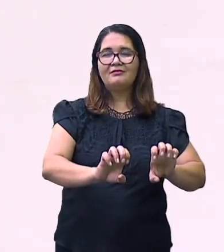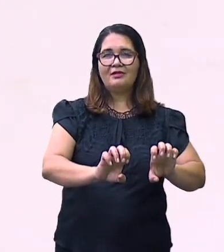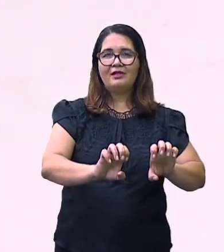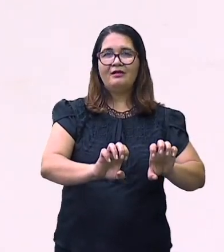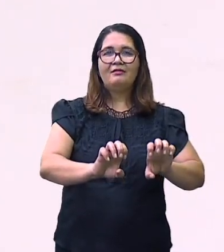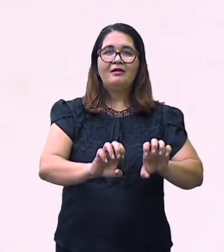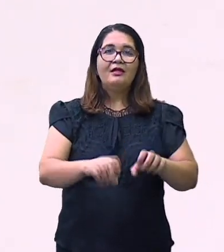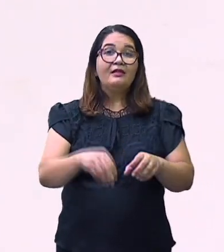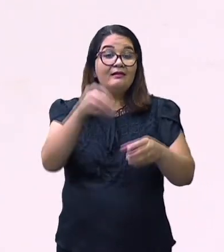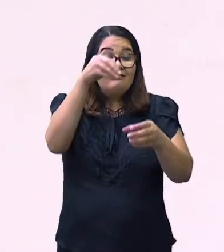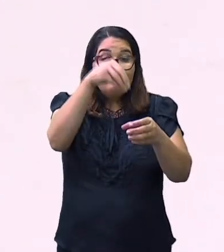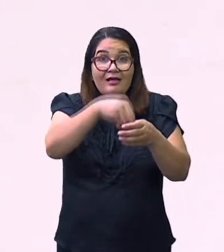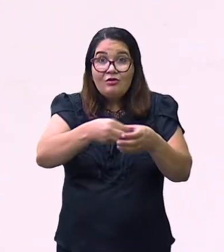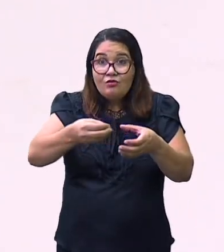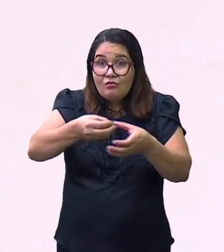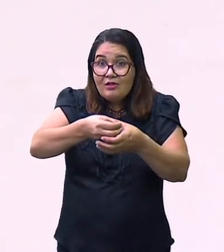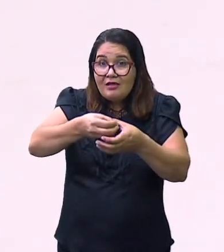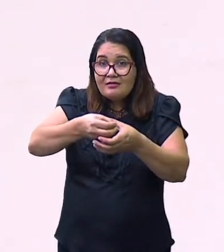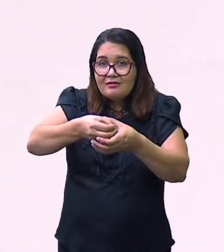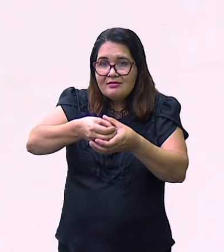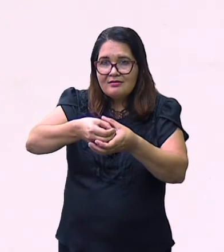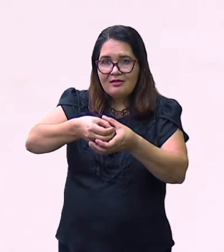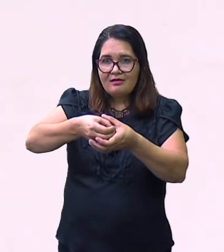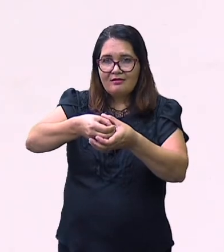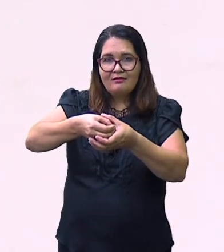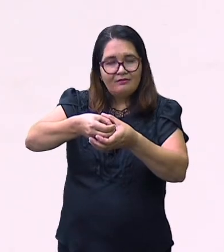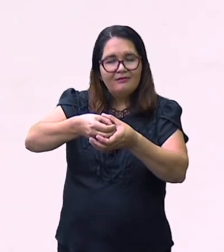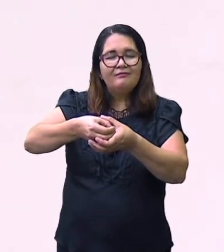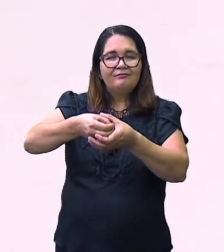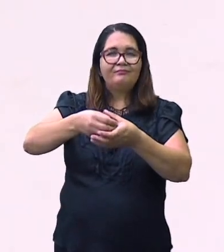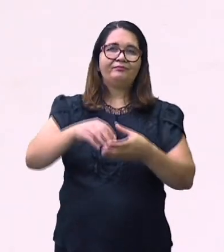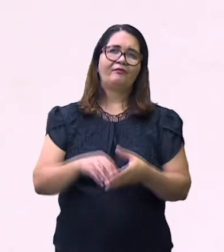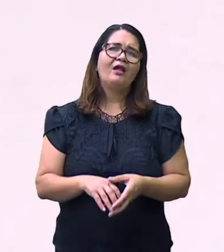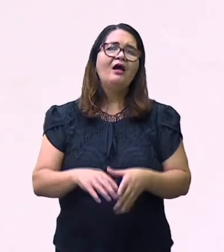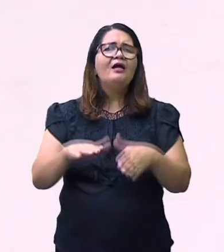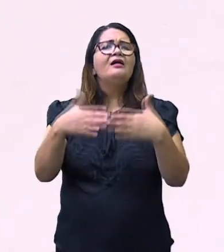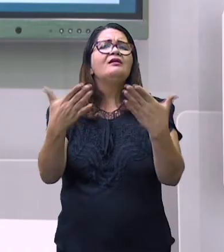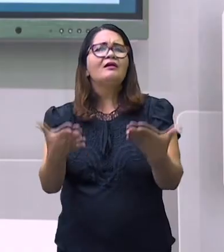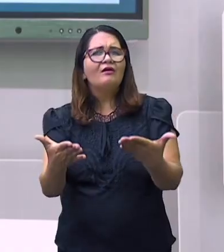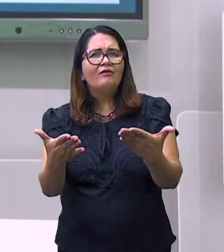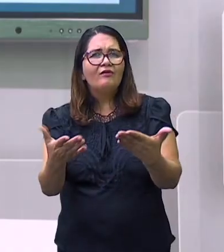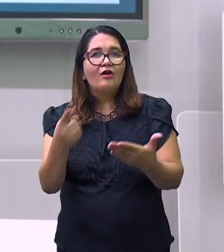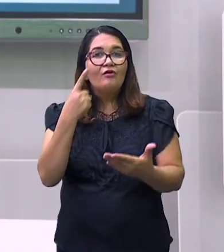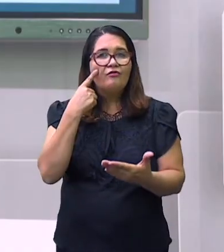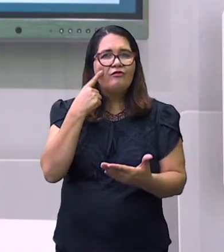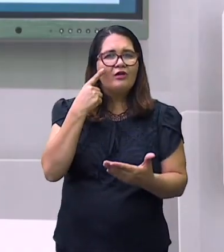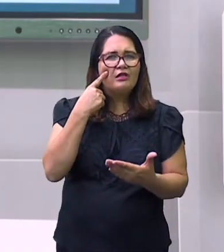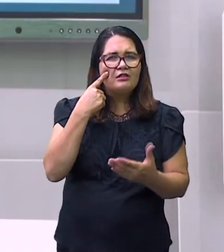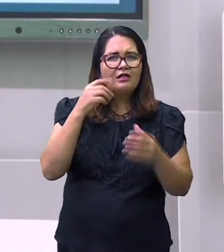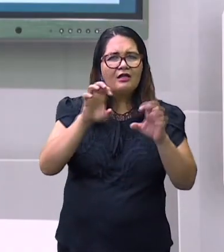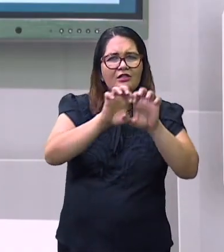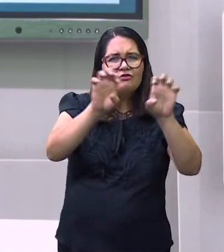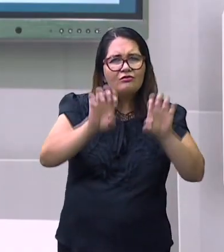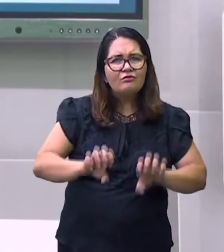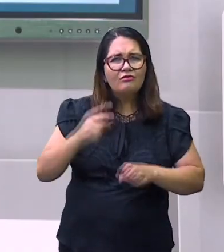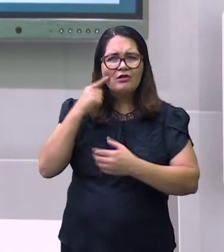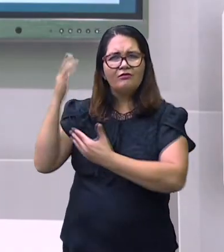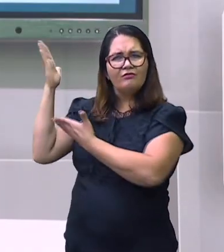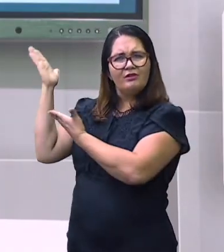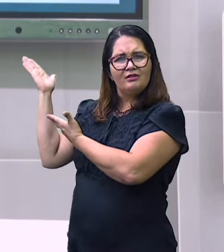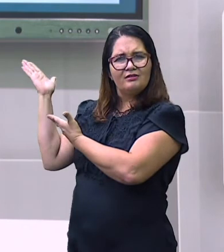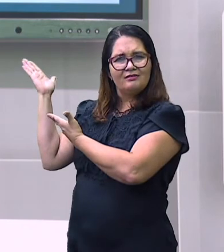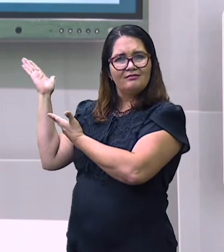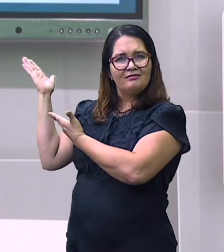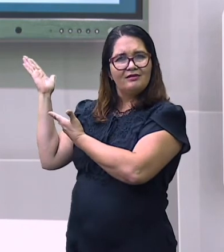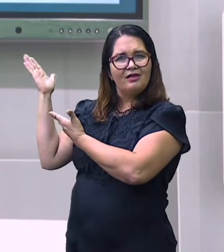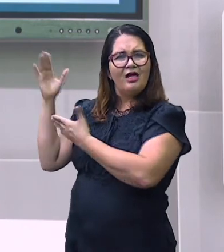Nossa, será que a gente tem mais alguma coisa que a gente está se esquecendo? E aí? Olha lá na nossa estrutura. Pensa um